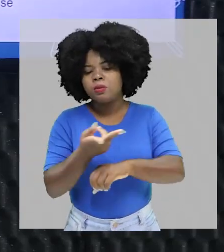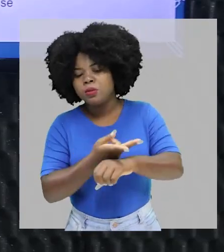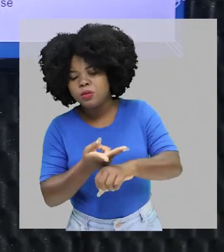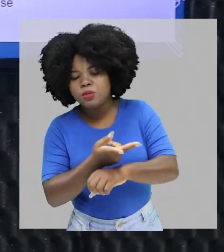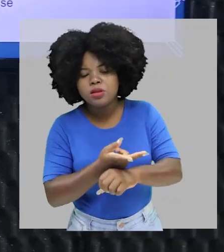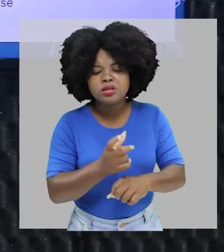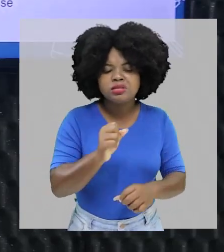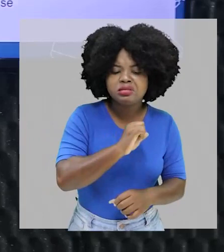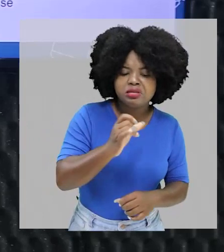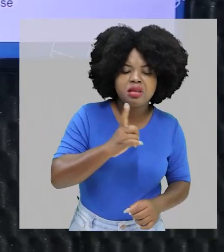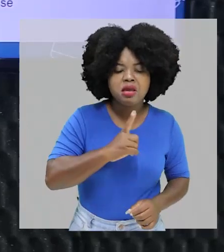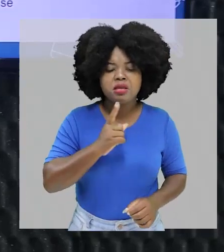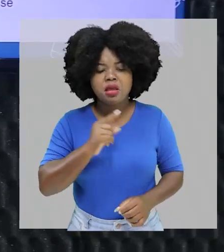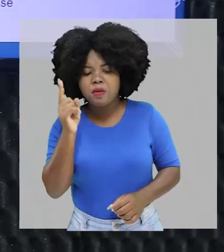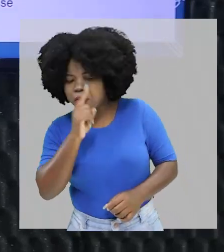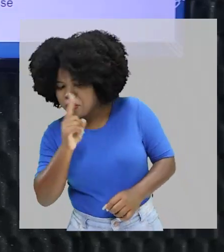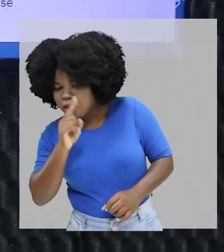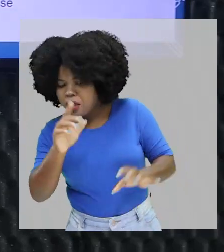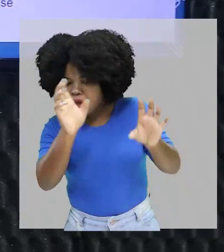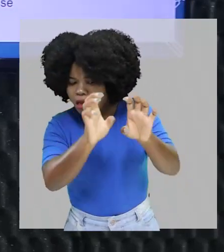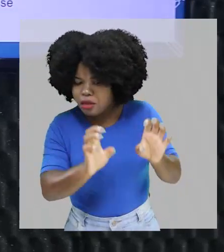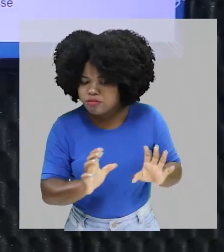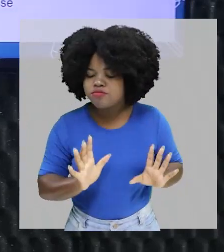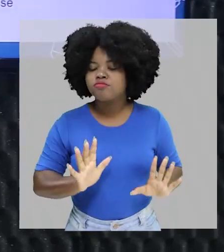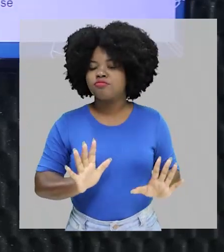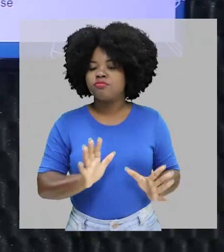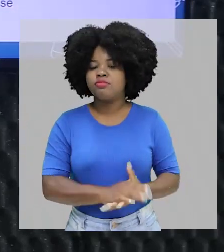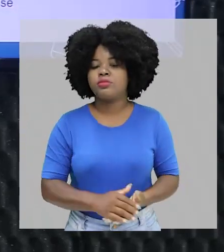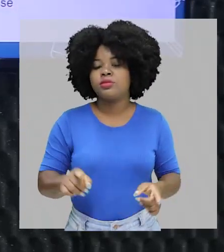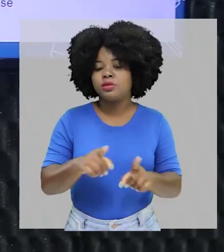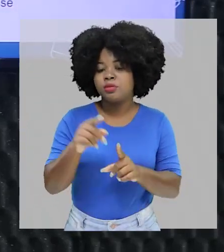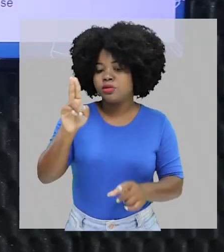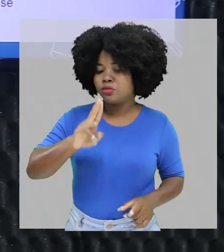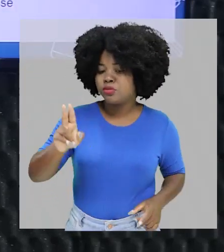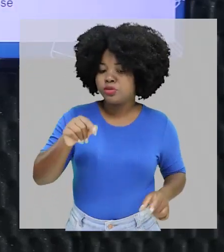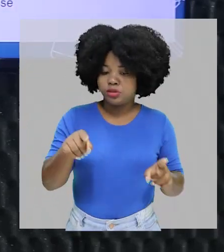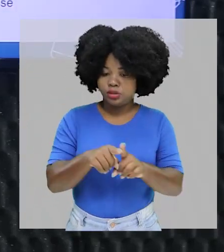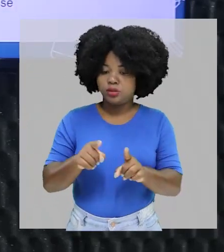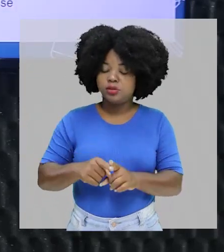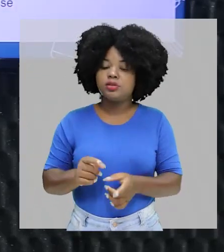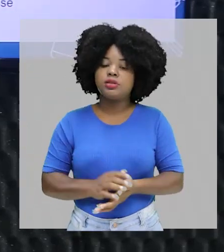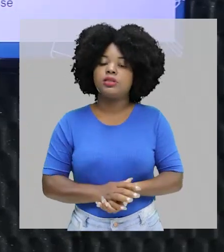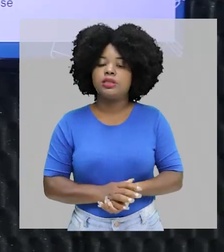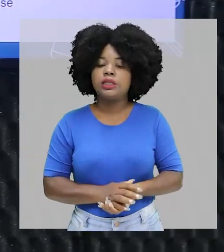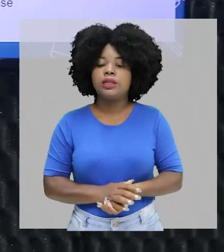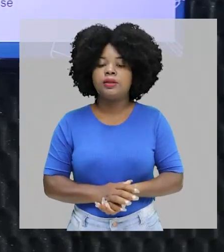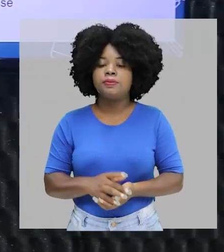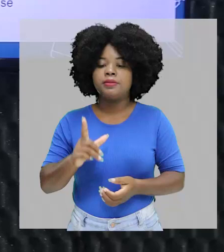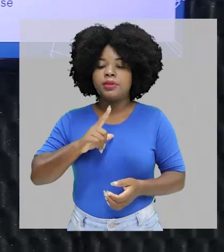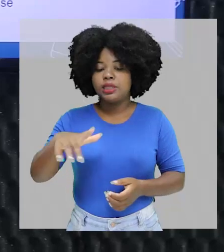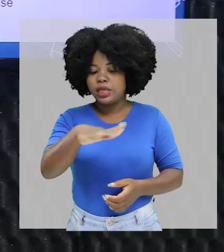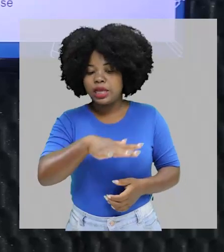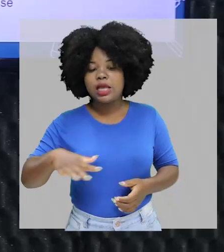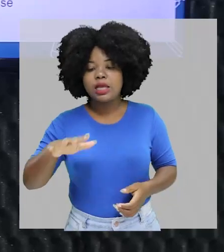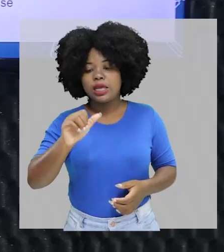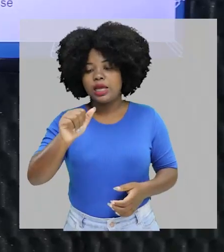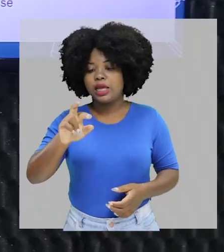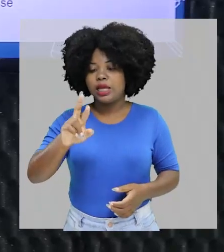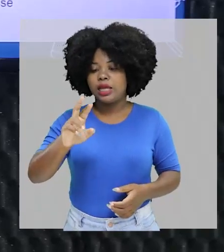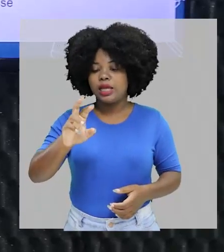sua estrutura. Aqui também é muito utilizado no campo, na aeronáutica, né?